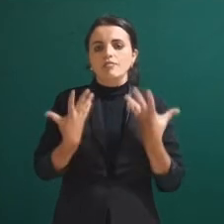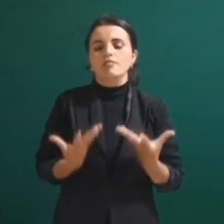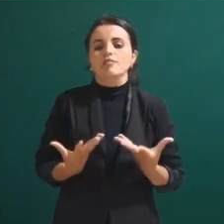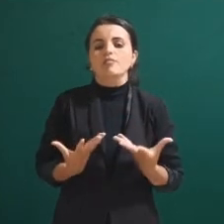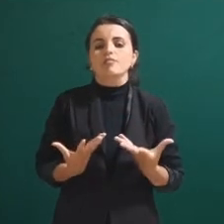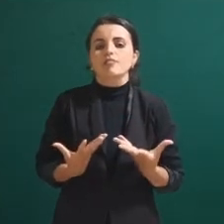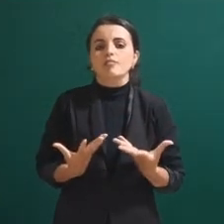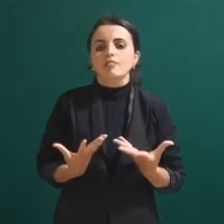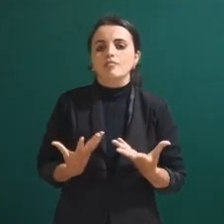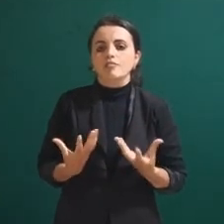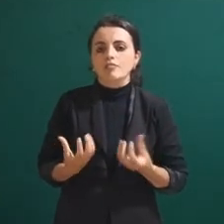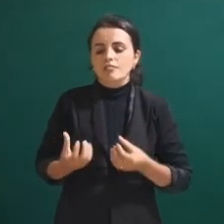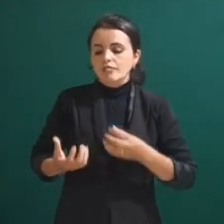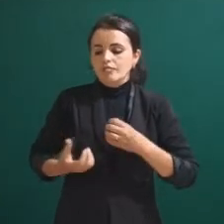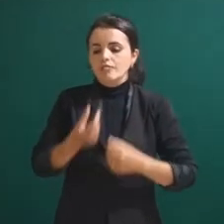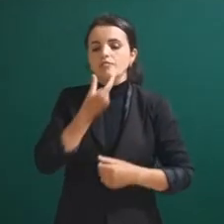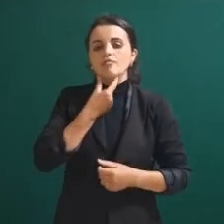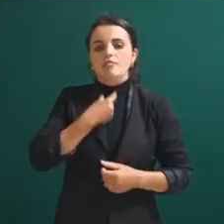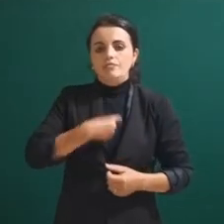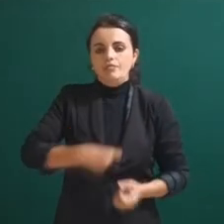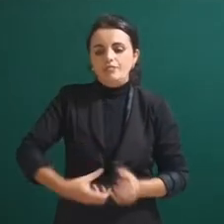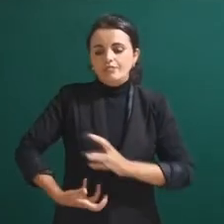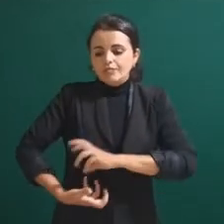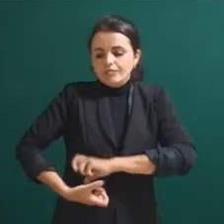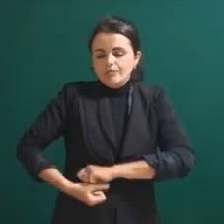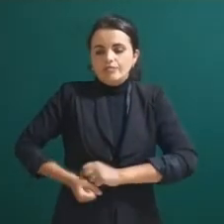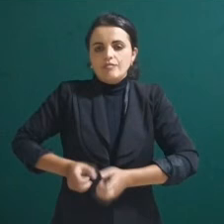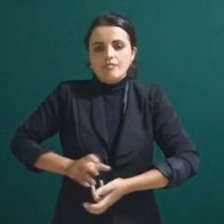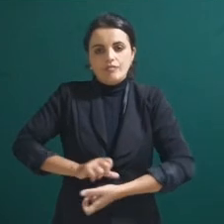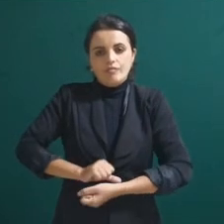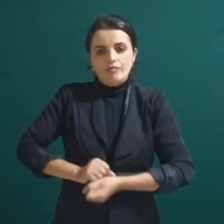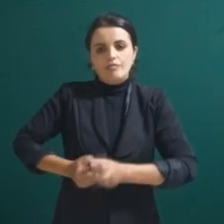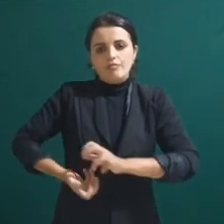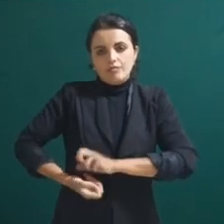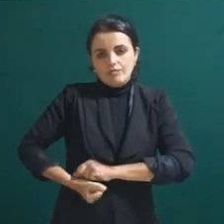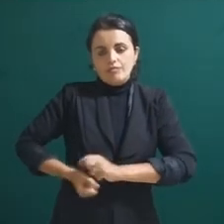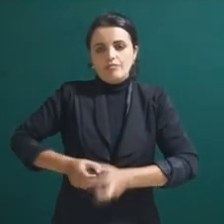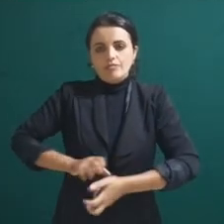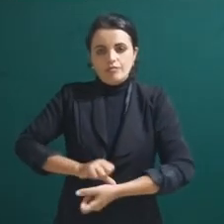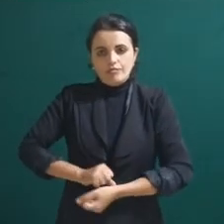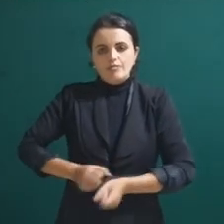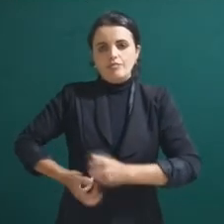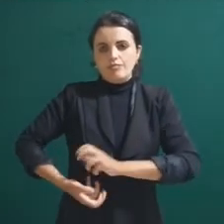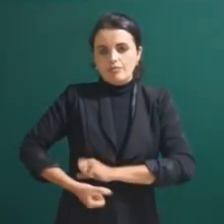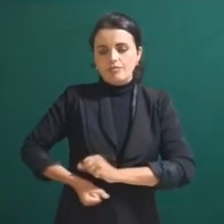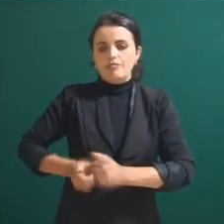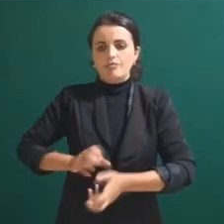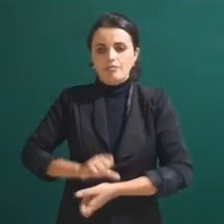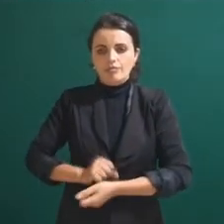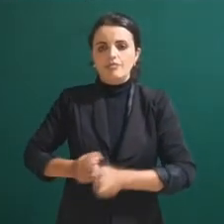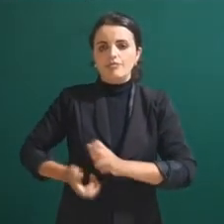movimento peristático, que é como se fosse uma minhoca. Quando ela está se movimentando, a gente vê que ela começa a fazer como se fosse uma